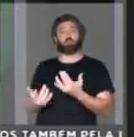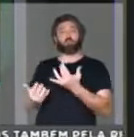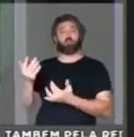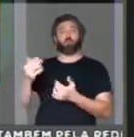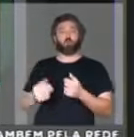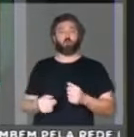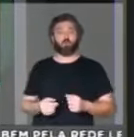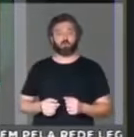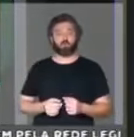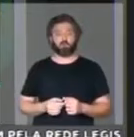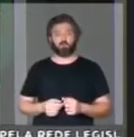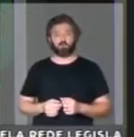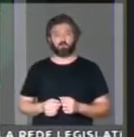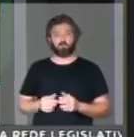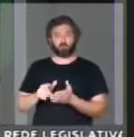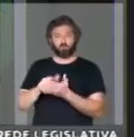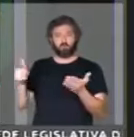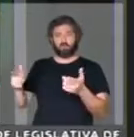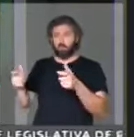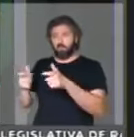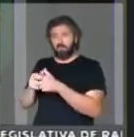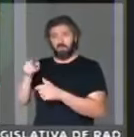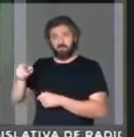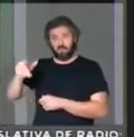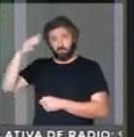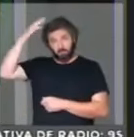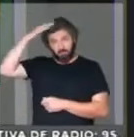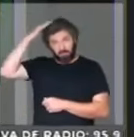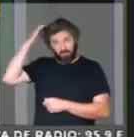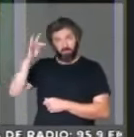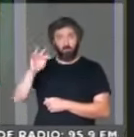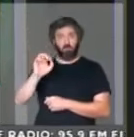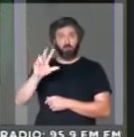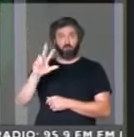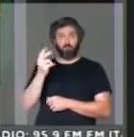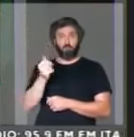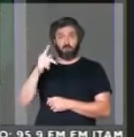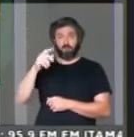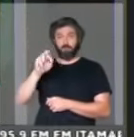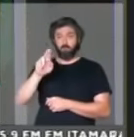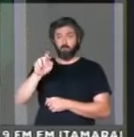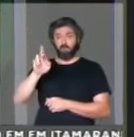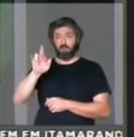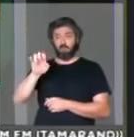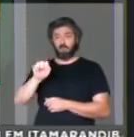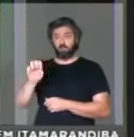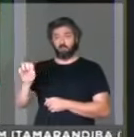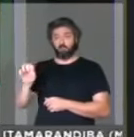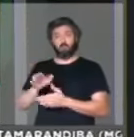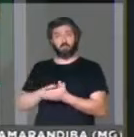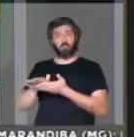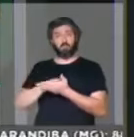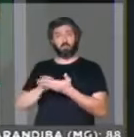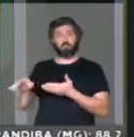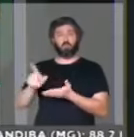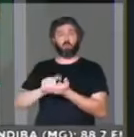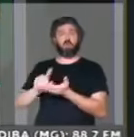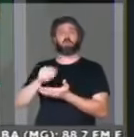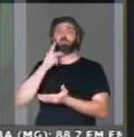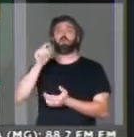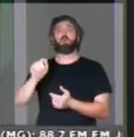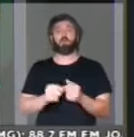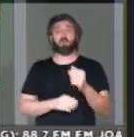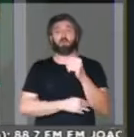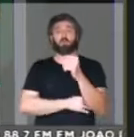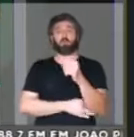e isso o jornal pequeno lá do pará a folha do progresso de novo progresso publicou uma matéria dizendo que